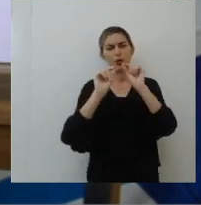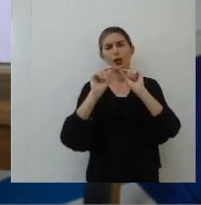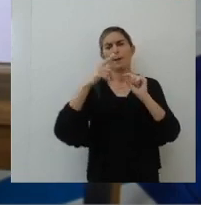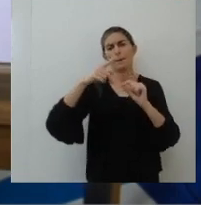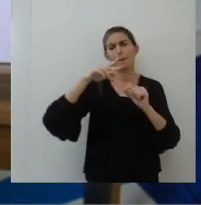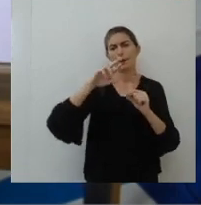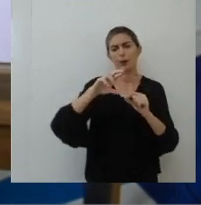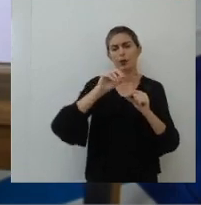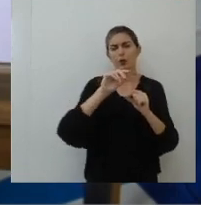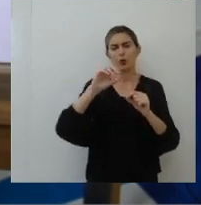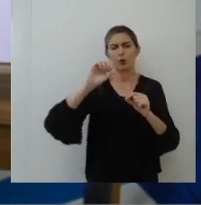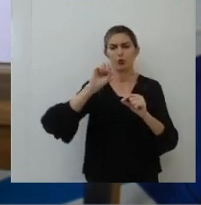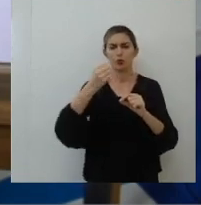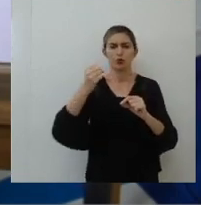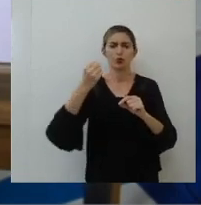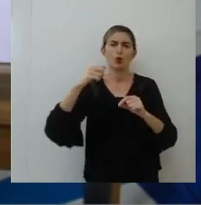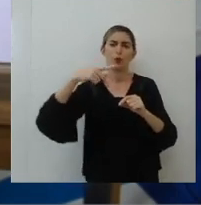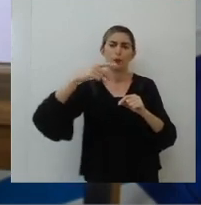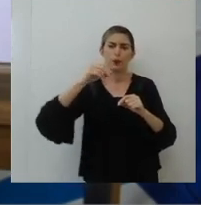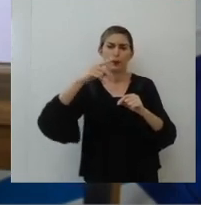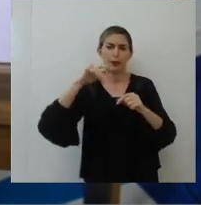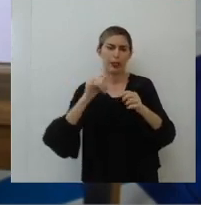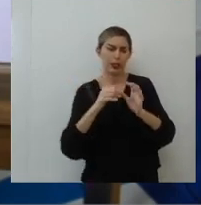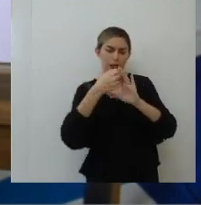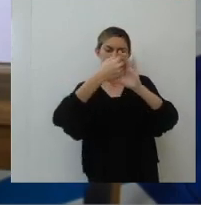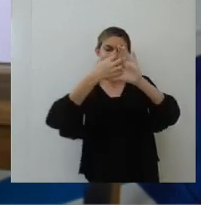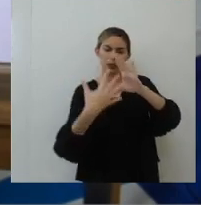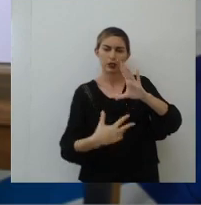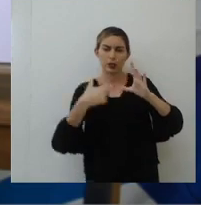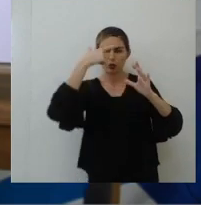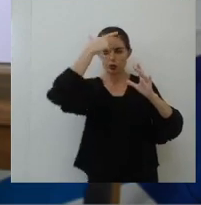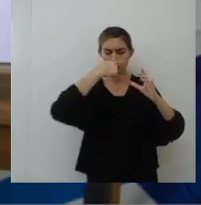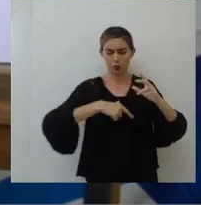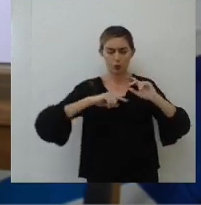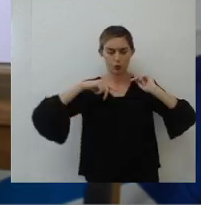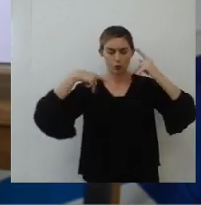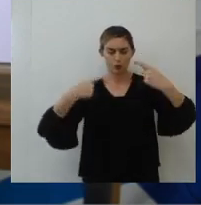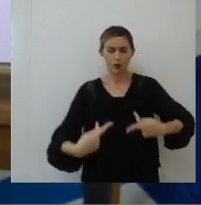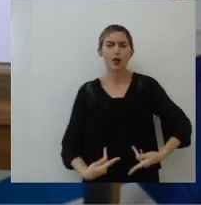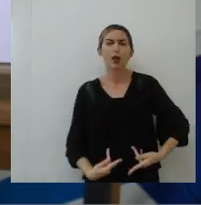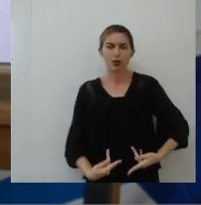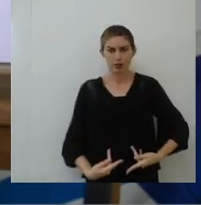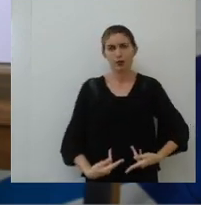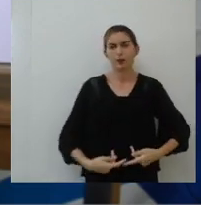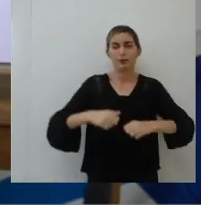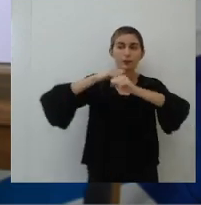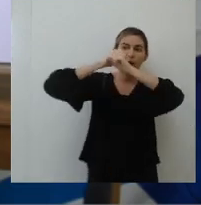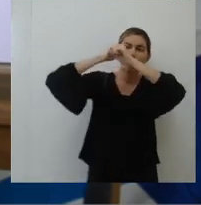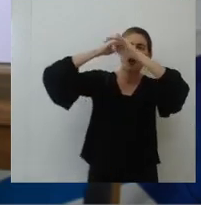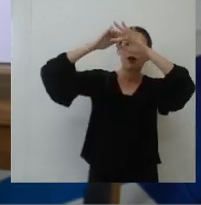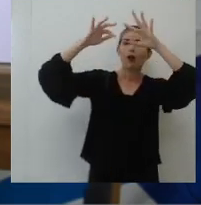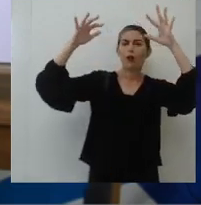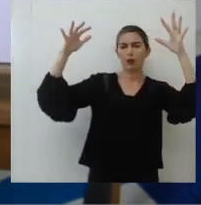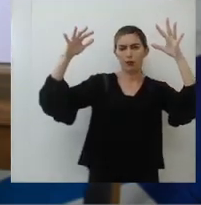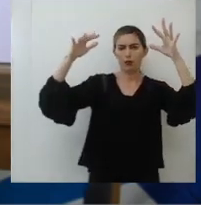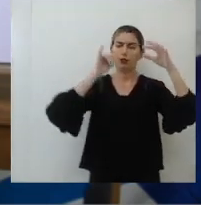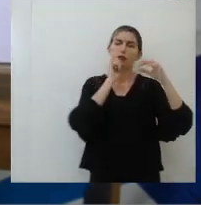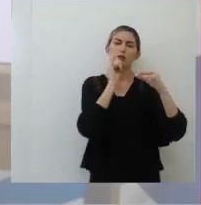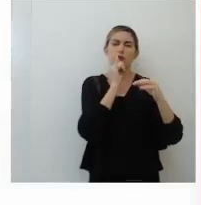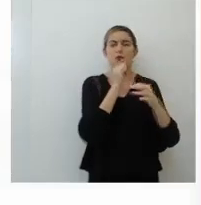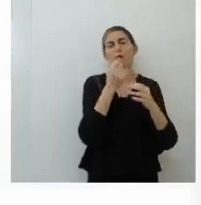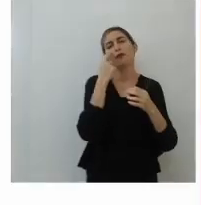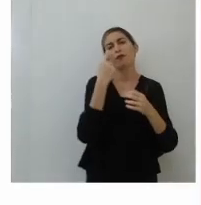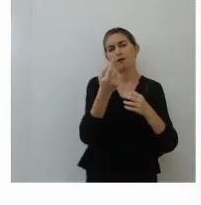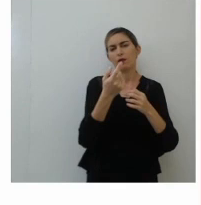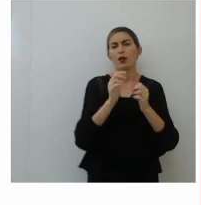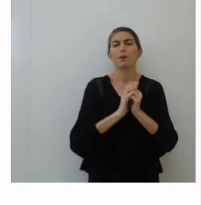gente, é aquela figura de linguagem que atribui características humanas a seres inanimados. Vê um exemplo, tá na sua